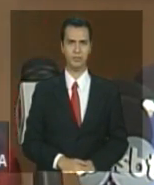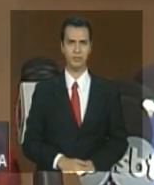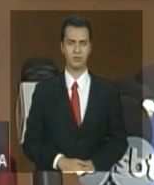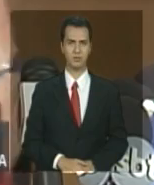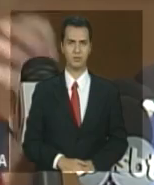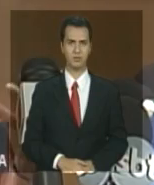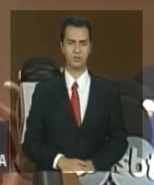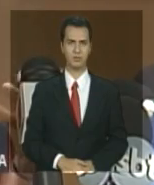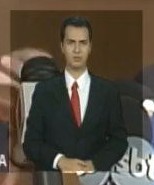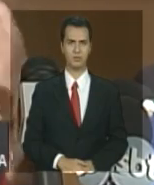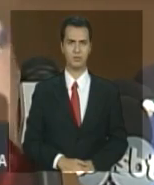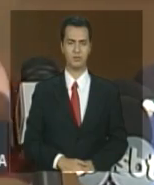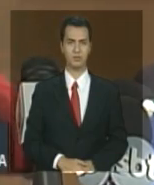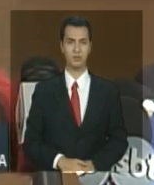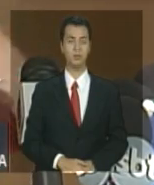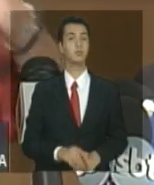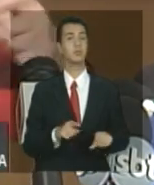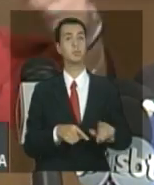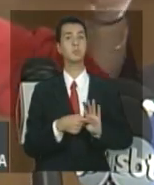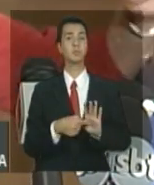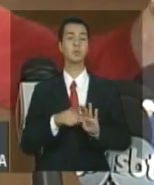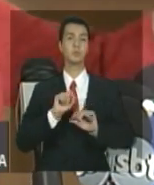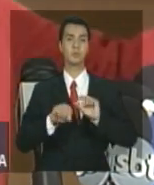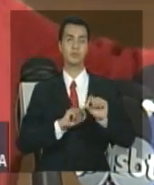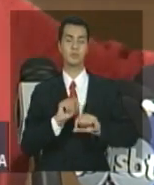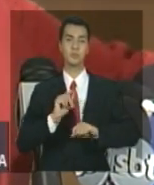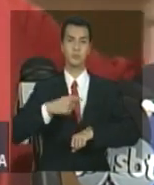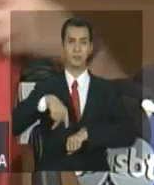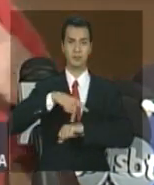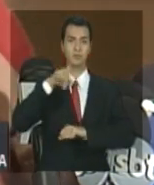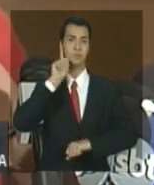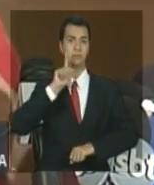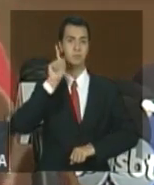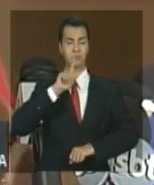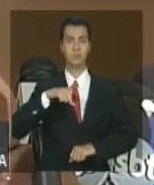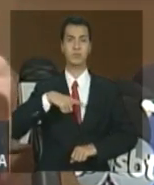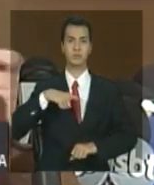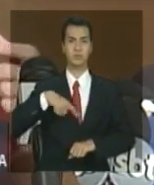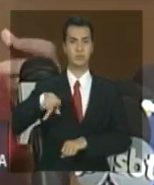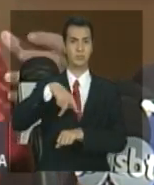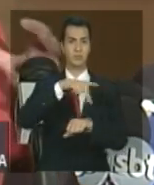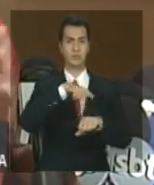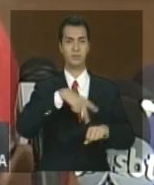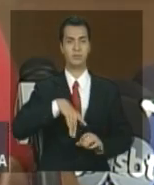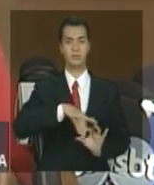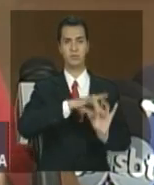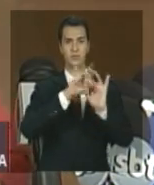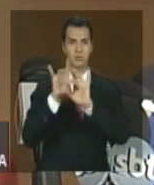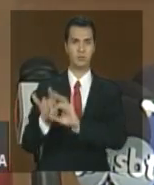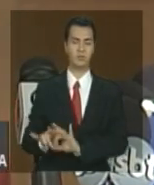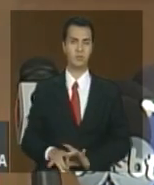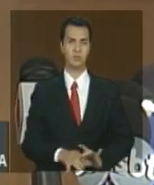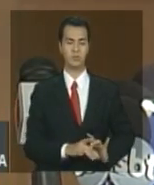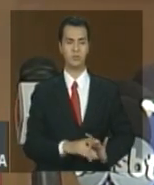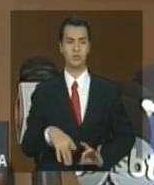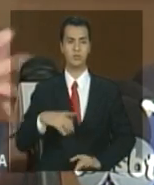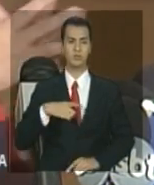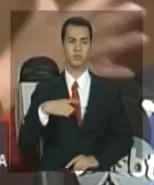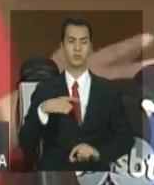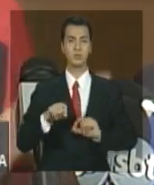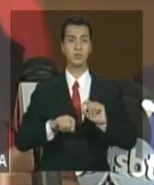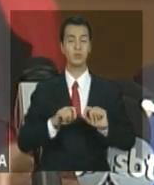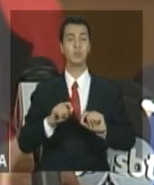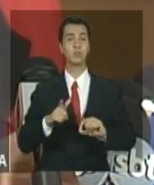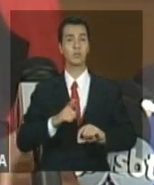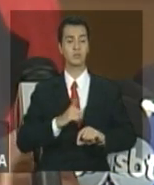o papel dos Estados Unidos, mesmo no mundo multipolar, com outros agentes atuando, tendo